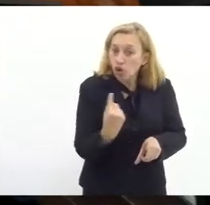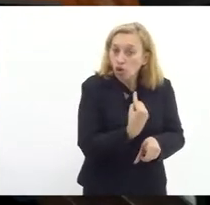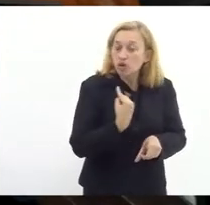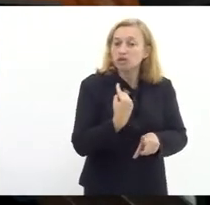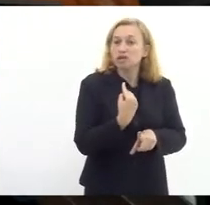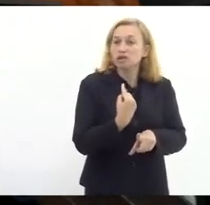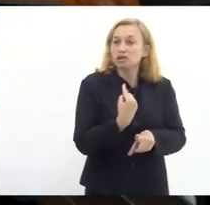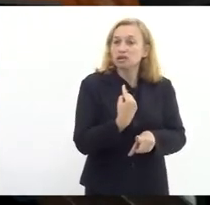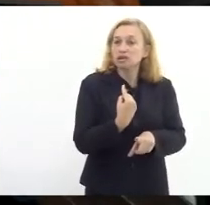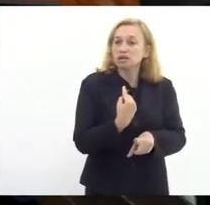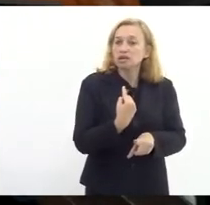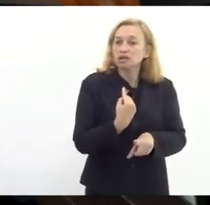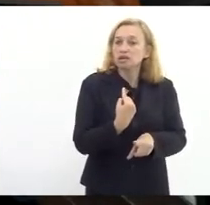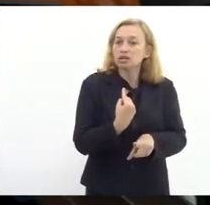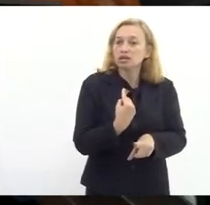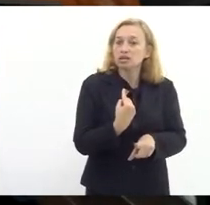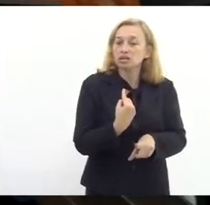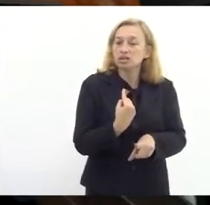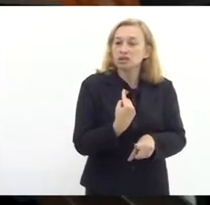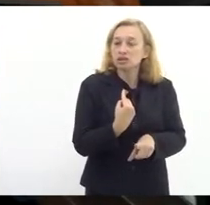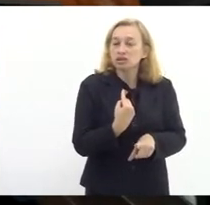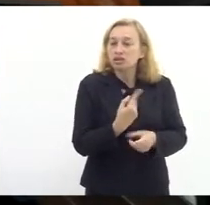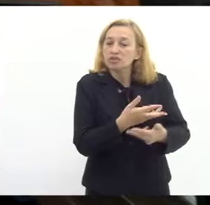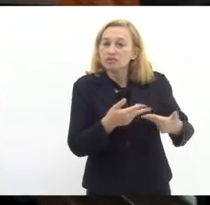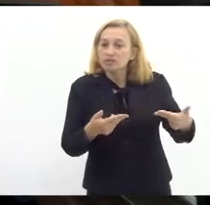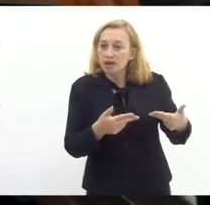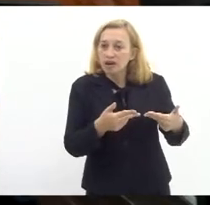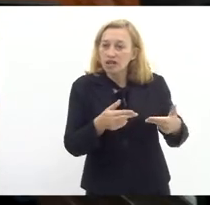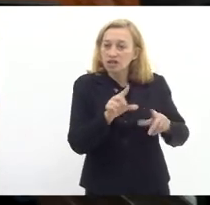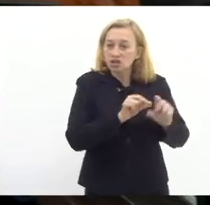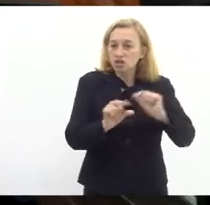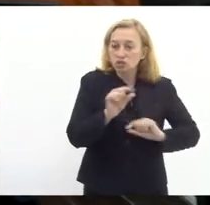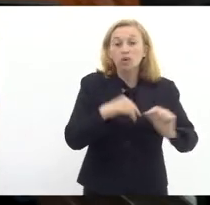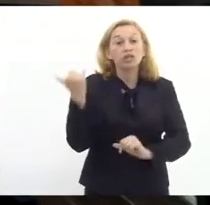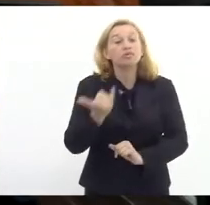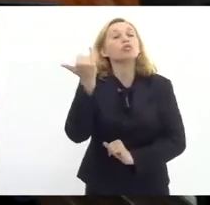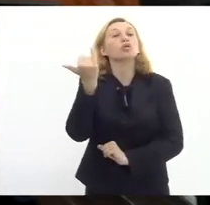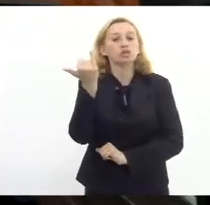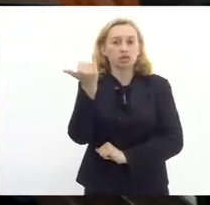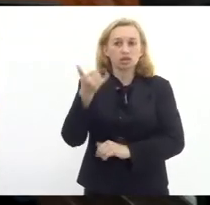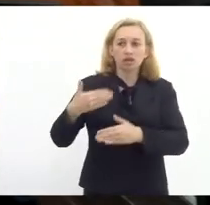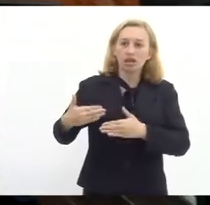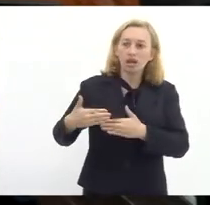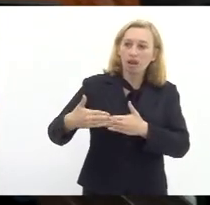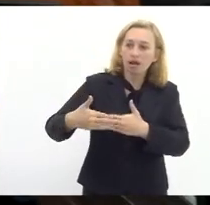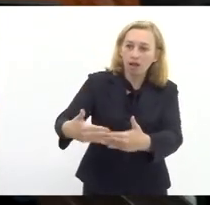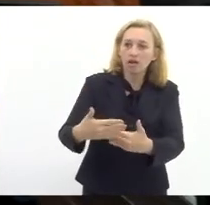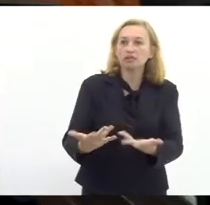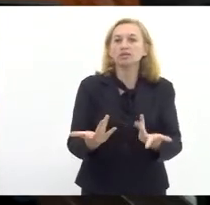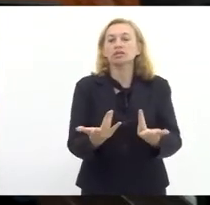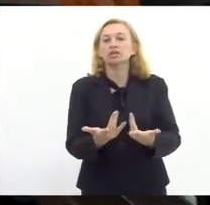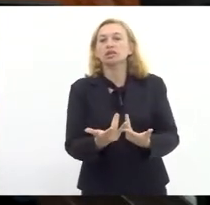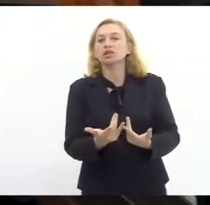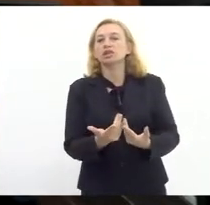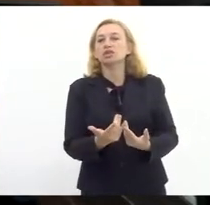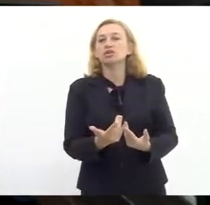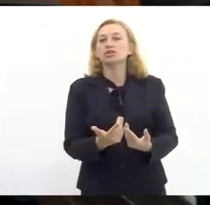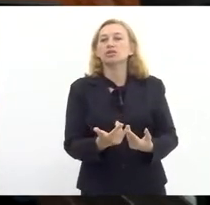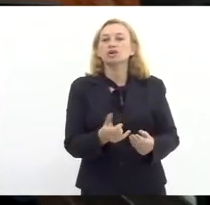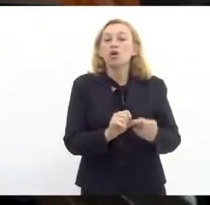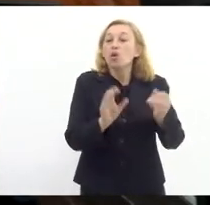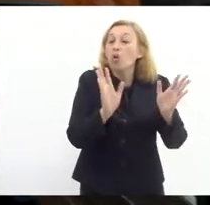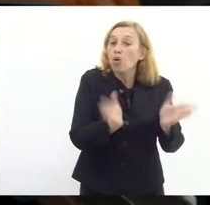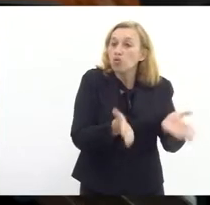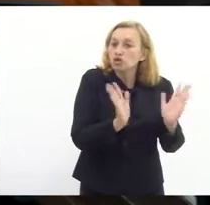tem uma série de decisões que foram importantes ao longo do tempo e que fazem